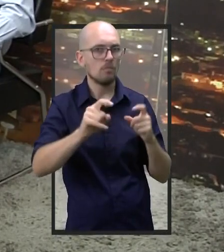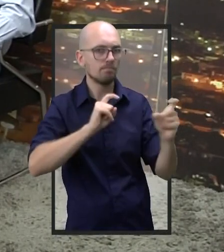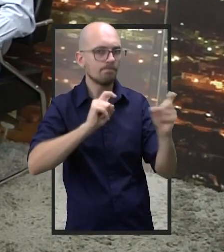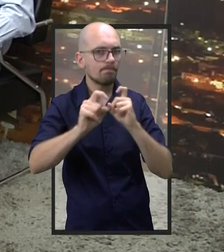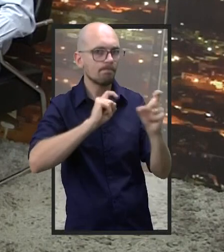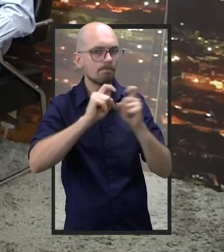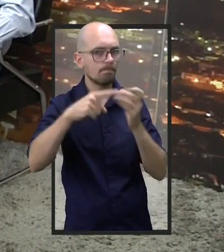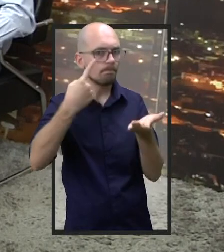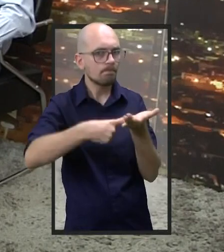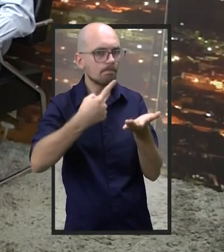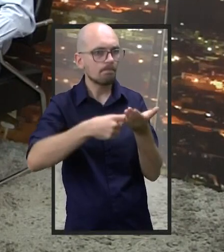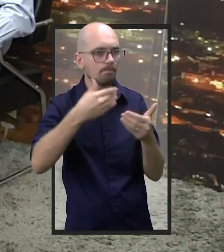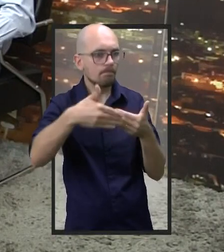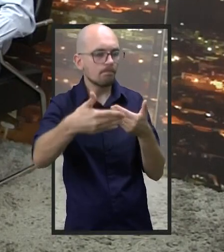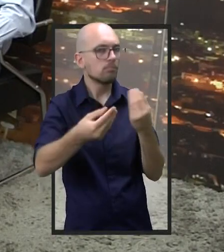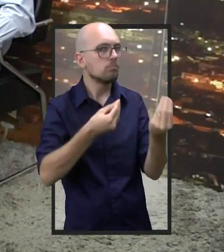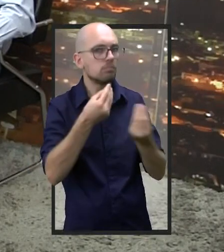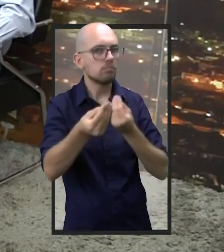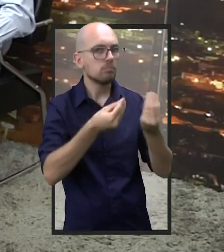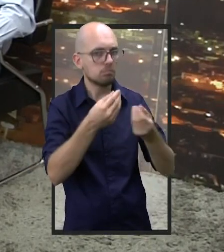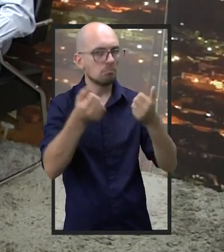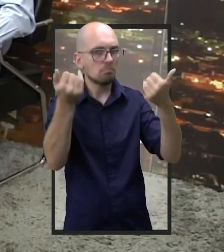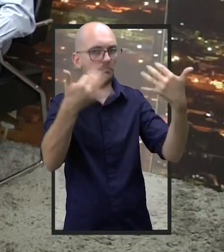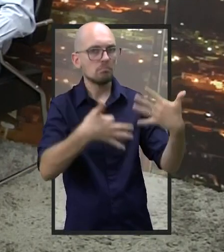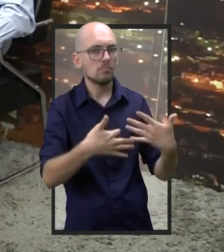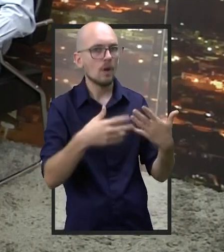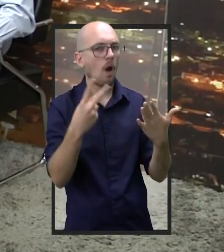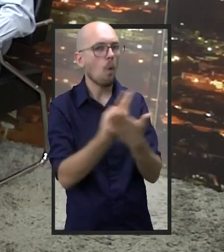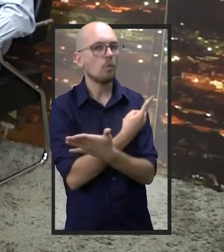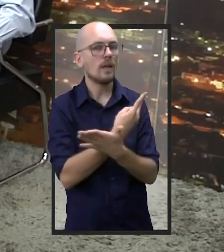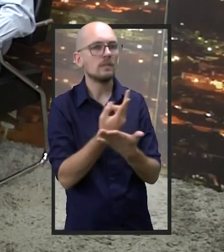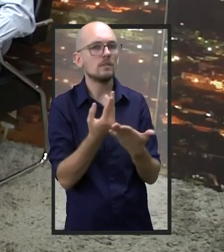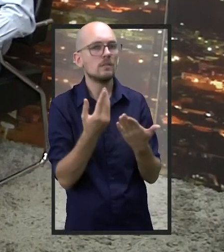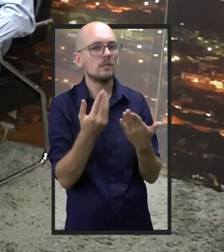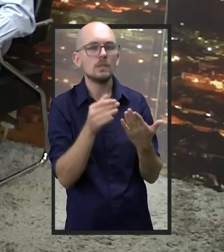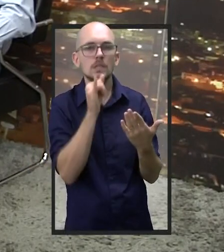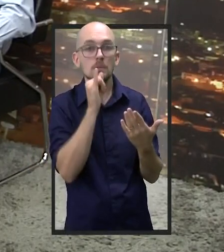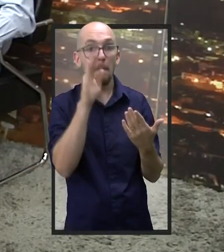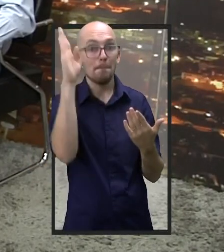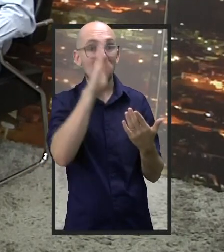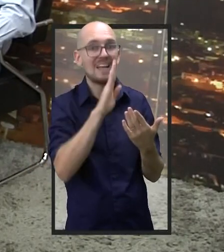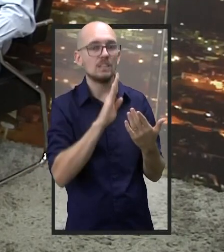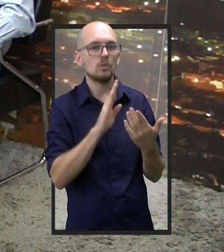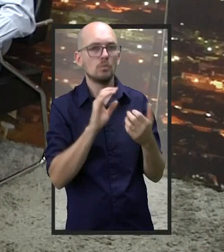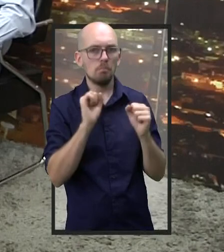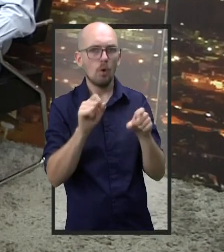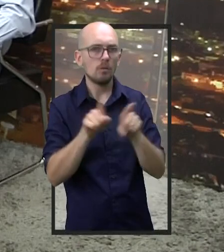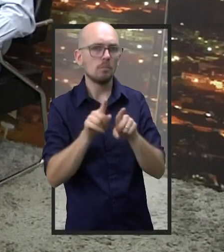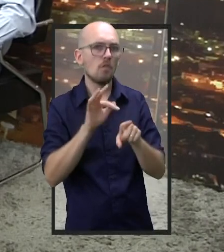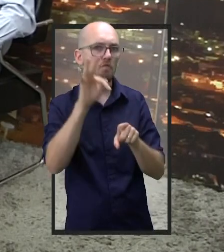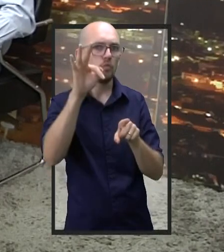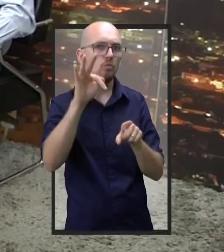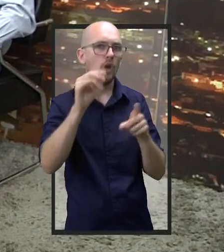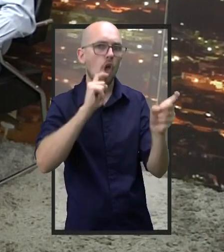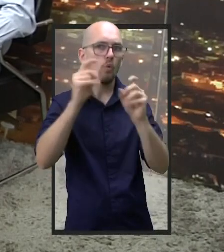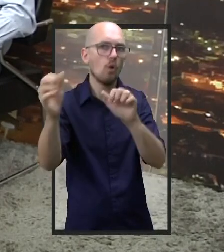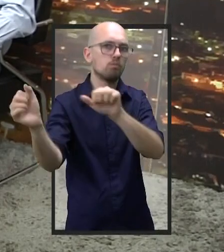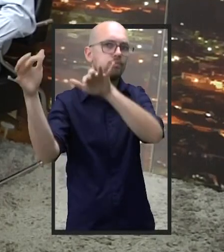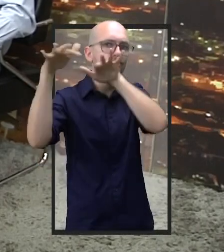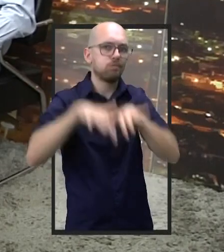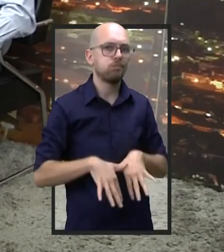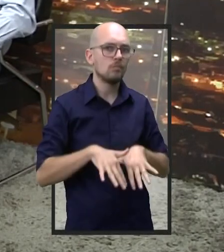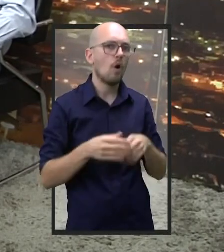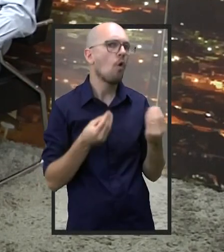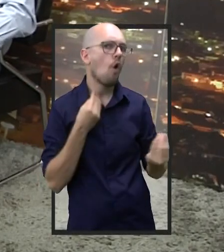reunião pré-agendada? Como que acontece? Possivelmente o Brasil pode sediar também alguma reunião da